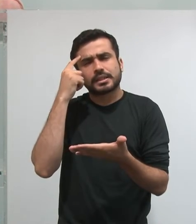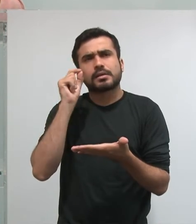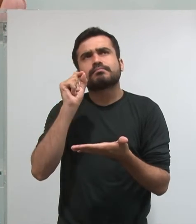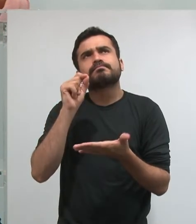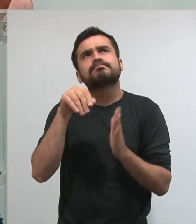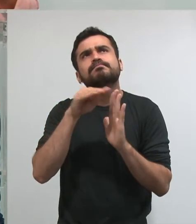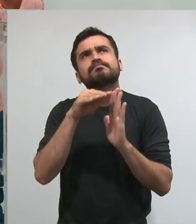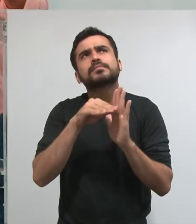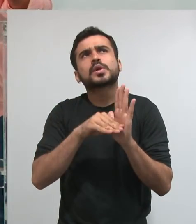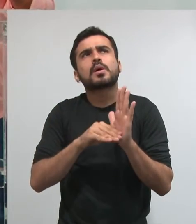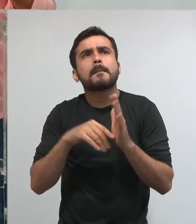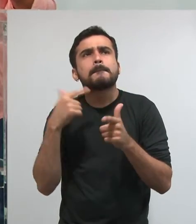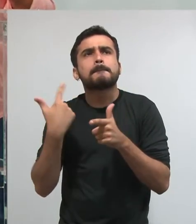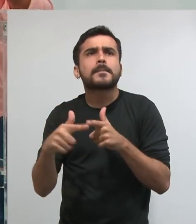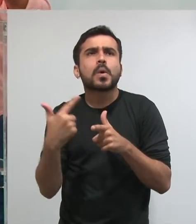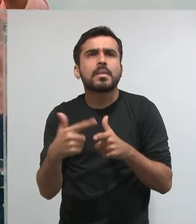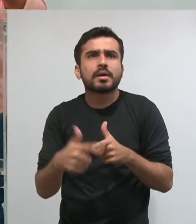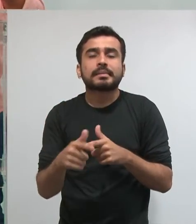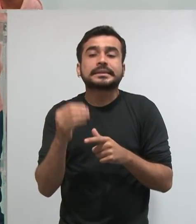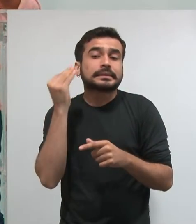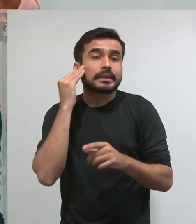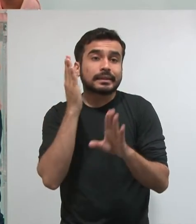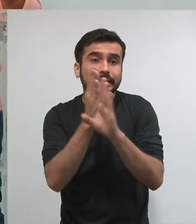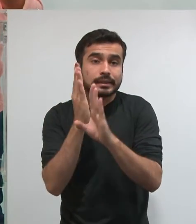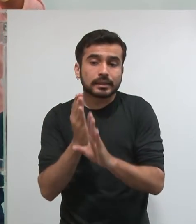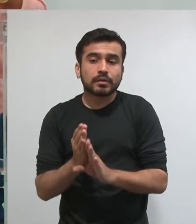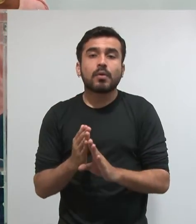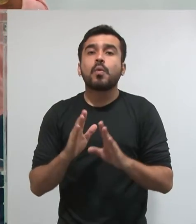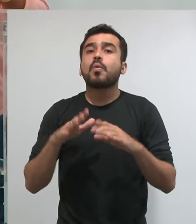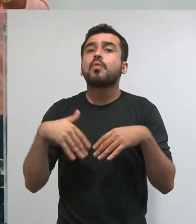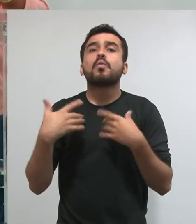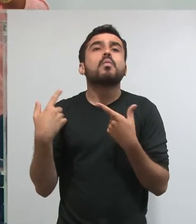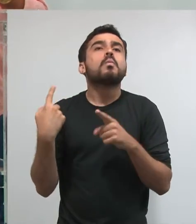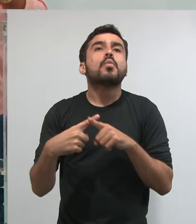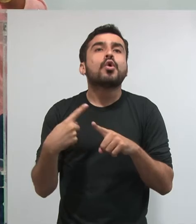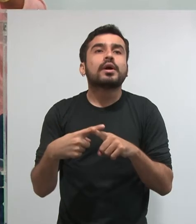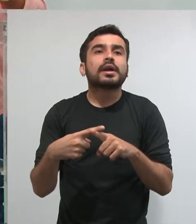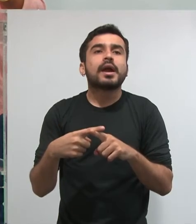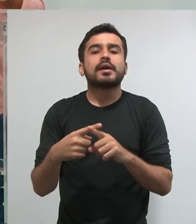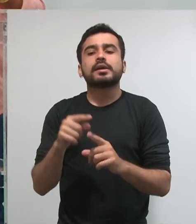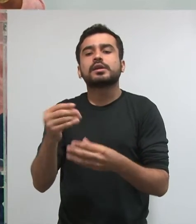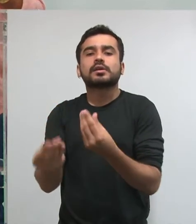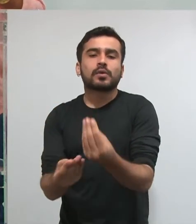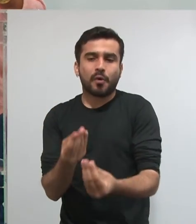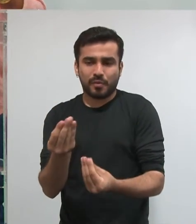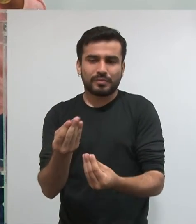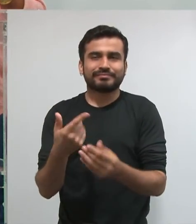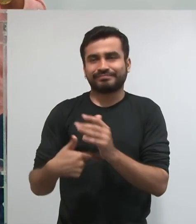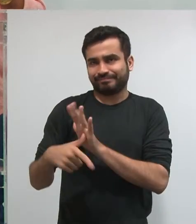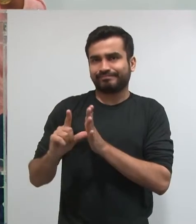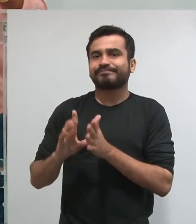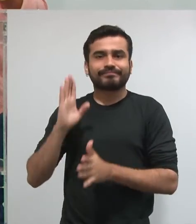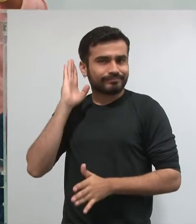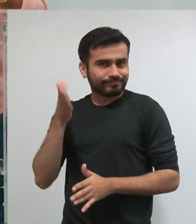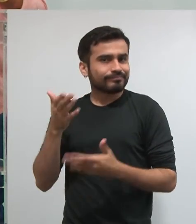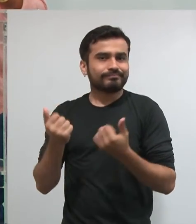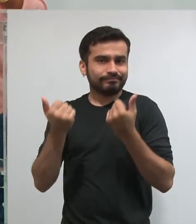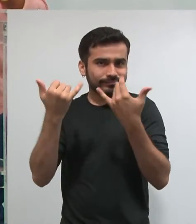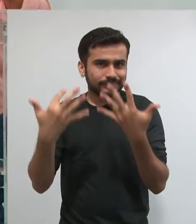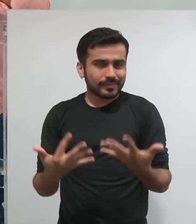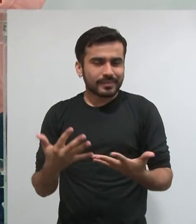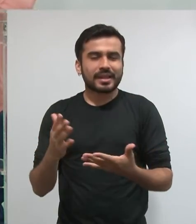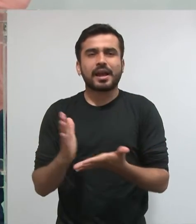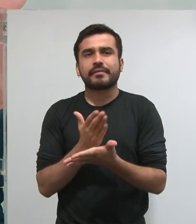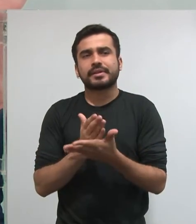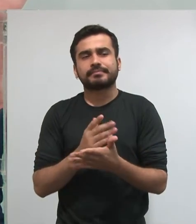problema, buscando identificar as relações de causa e efeito. Né? A gente já falou sobre isso em aulas anteriores. Muitas vezes